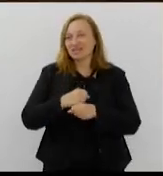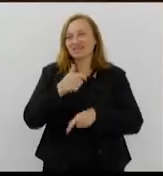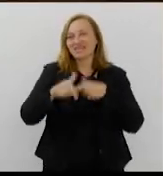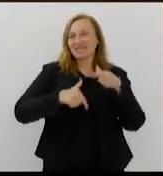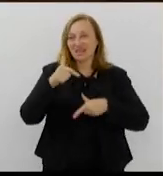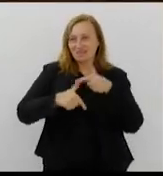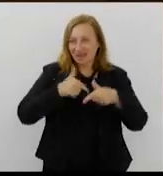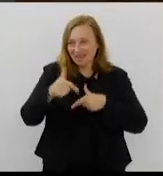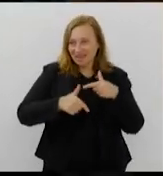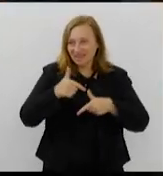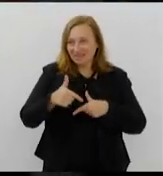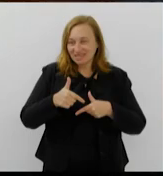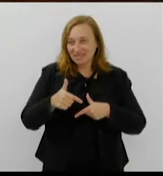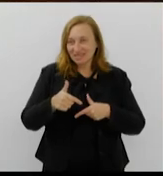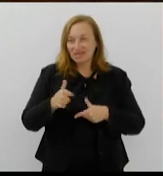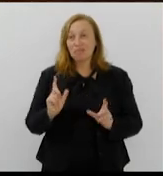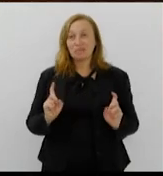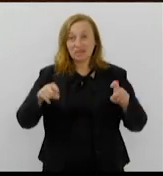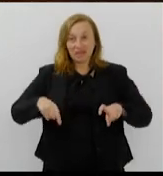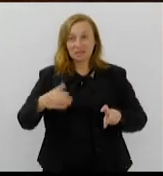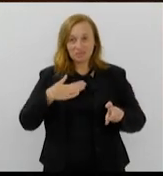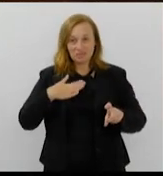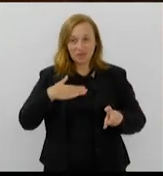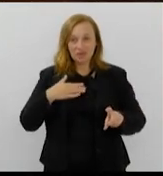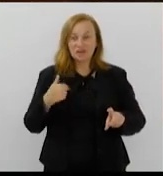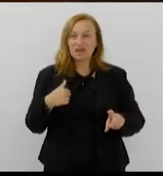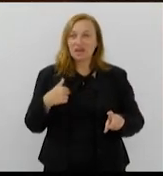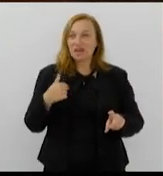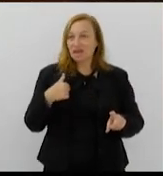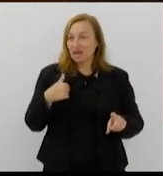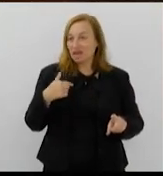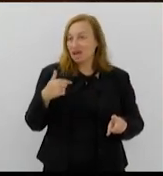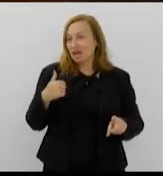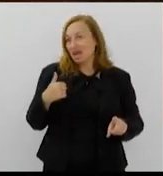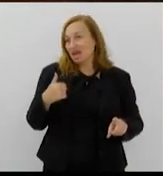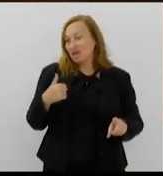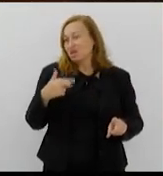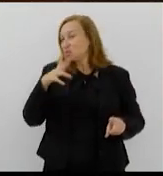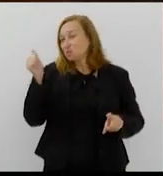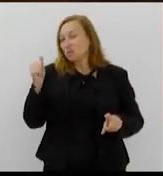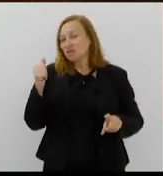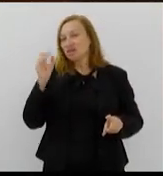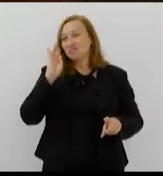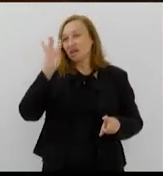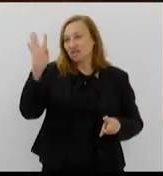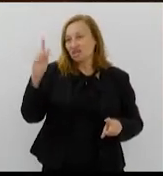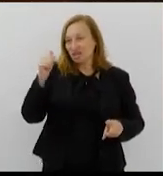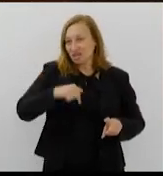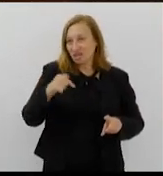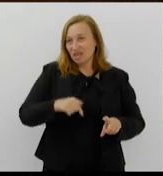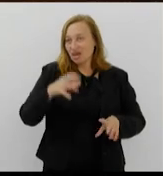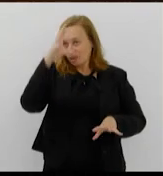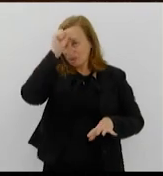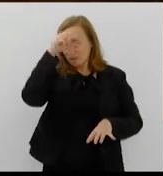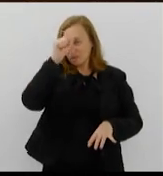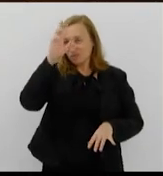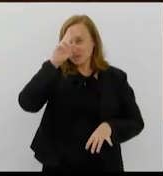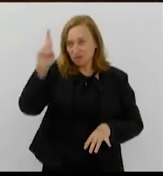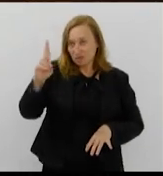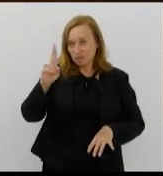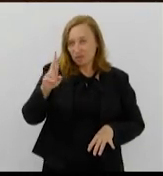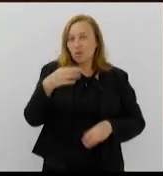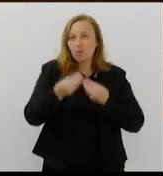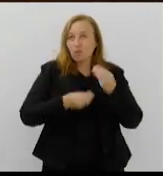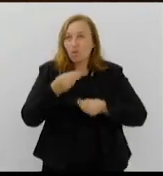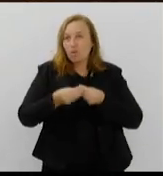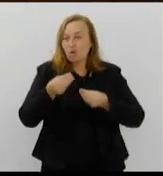trabalho, primeiro mandato que eu estou tendo, eu também sou que nem o senhor, nunca quis ser político, nunca imaginei eu estar aqui e que eu aprendo muito com o senhor. Não só a forma que